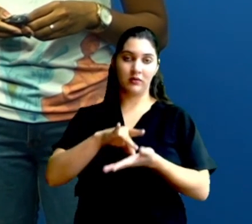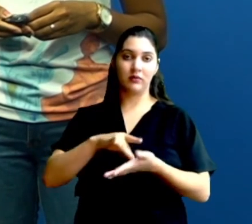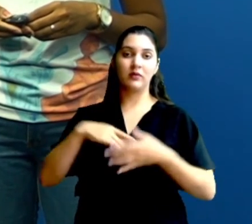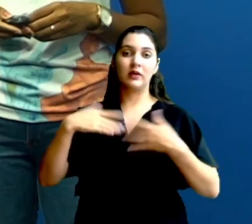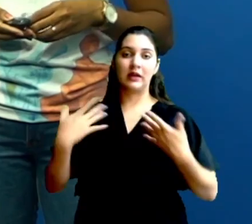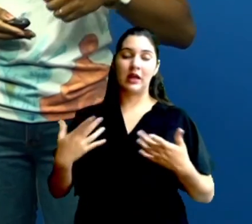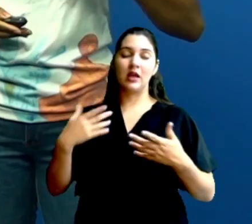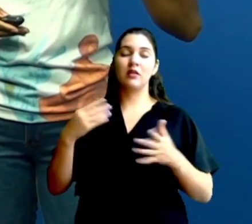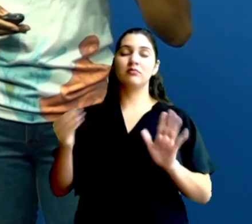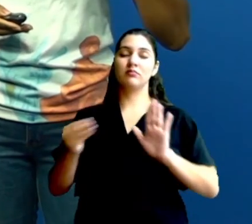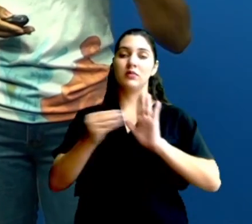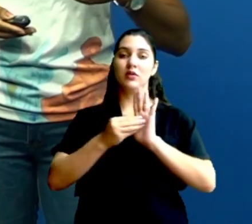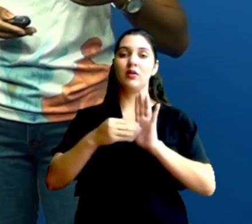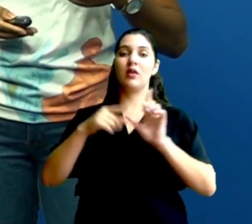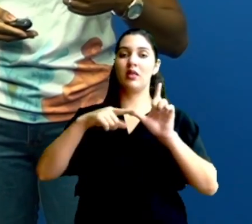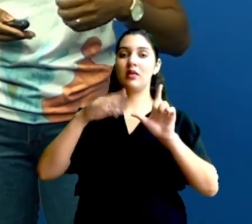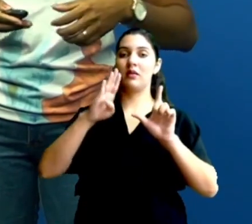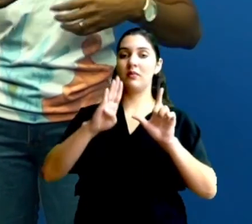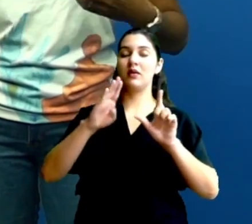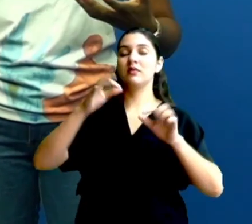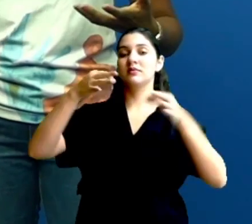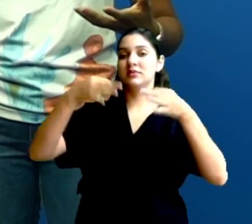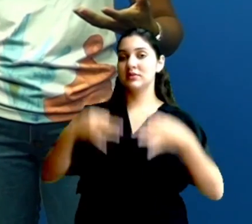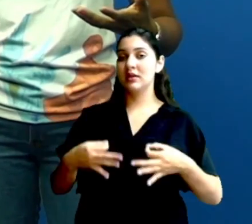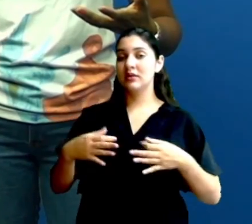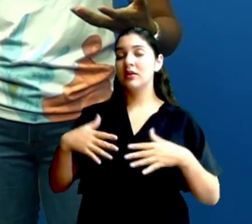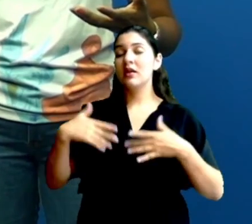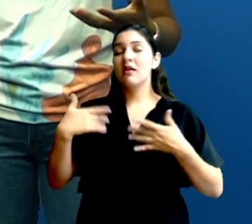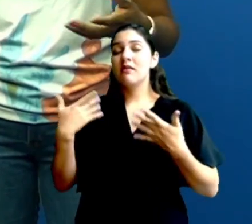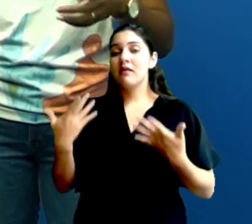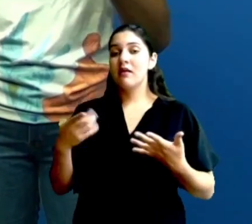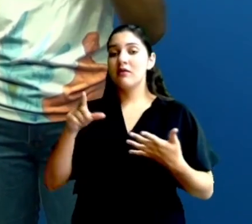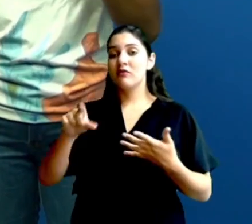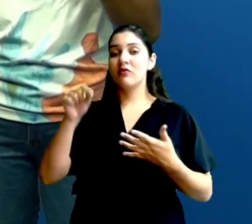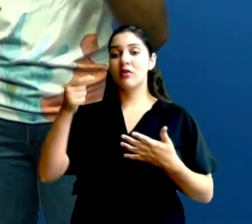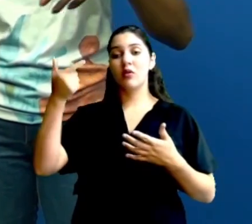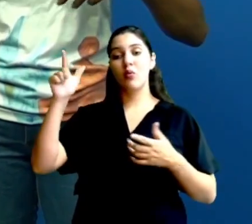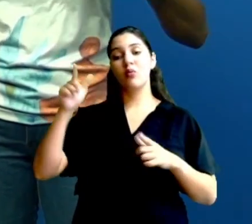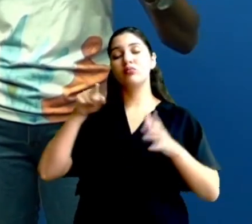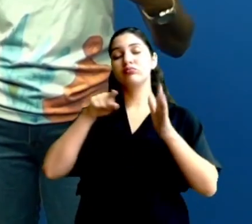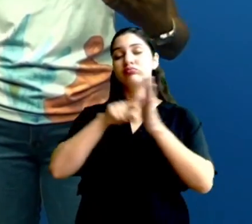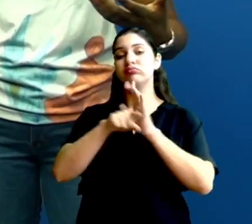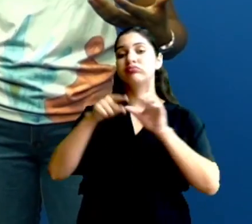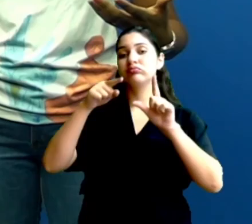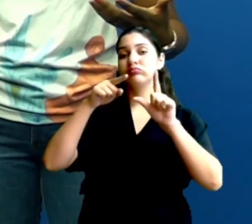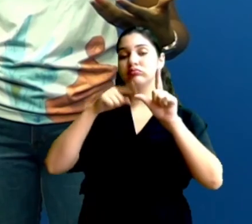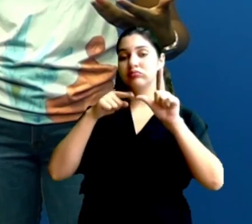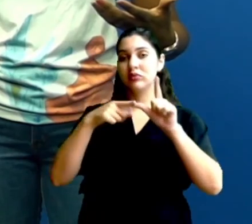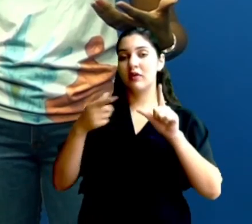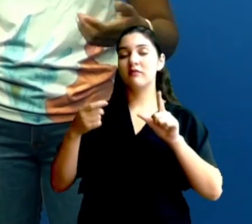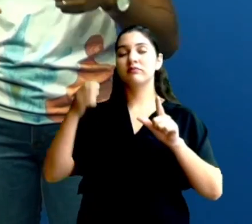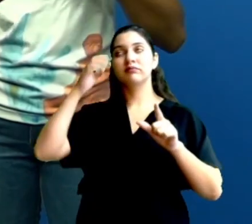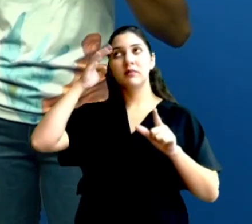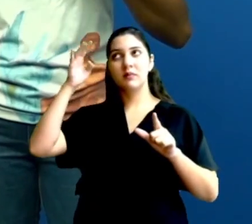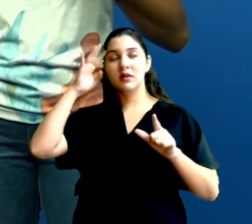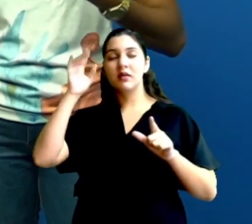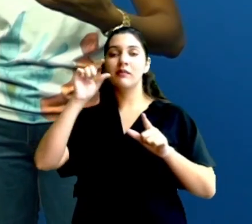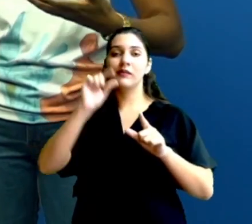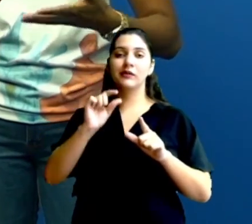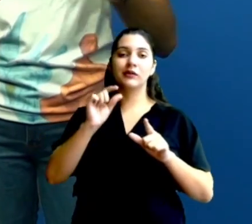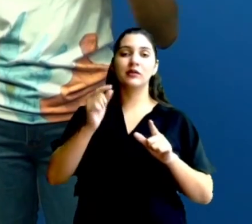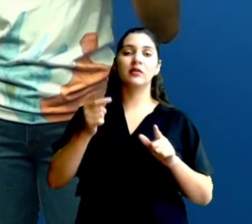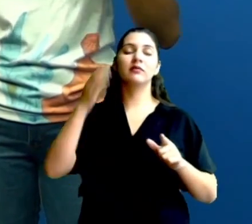quem colocou letra B? Certo. E quem colocou a outra alternativa não tem problema. Vai refletir um pouquinho e